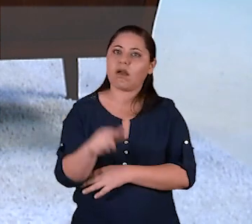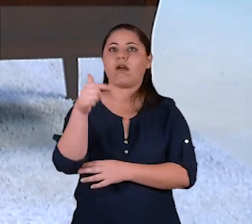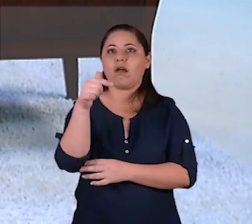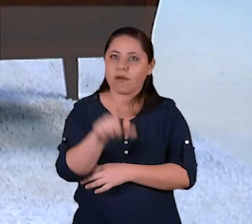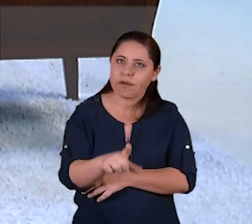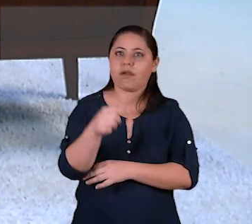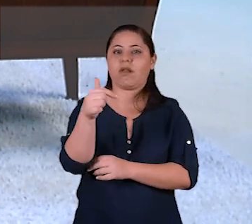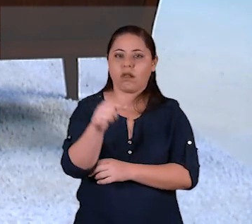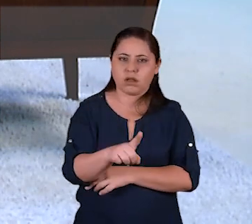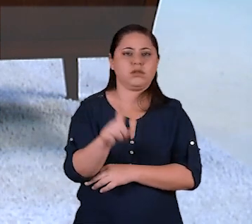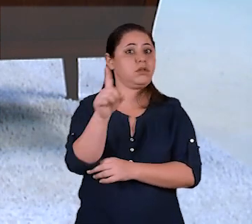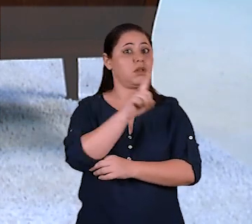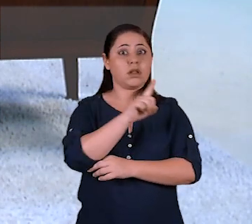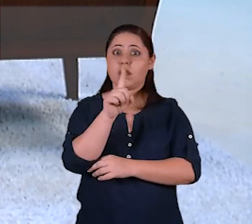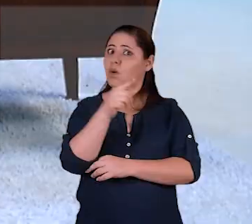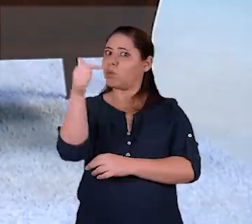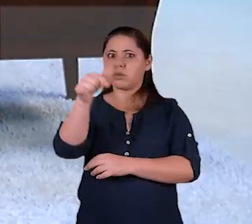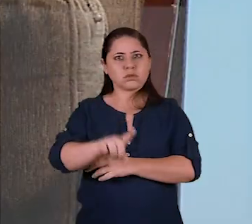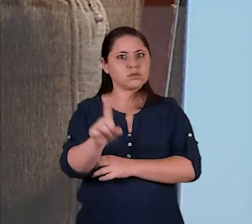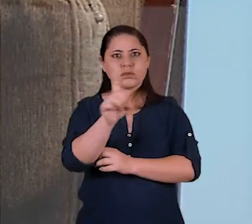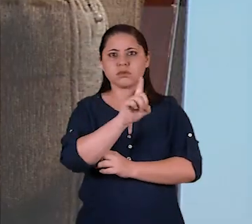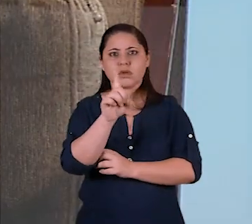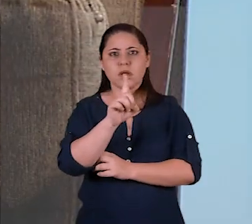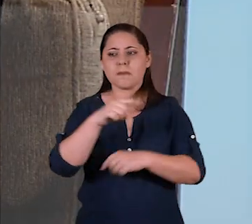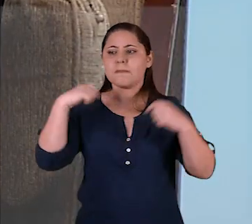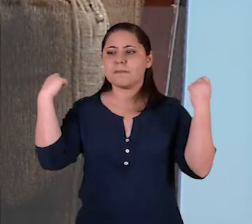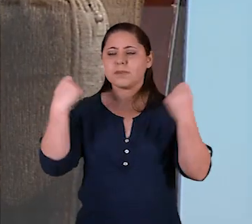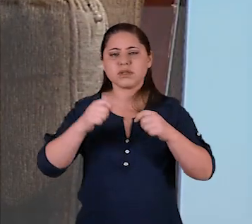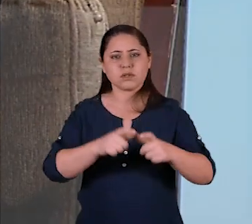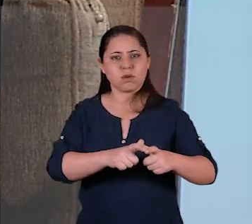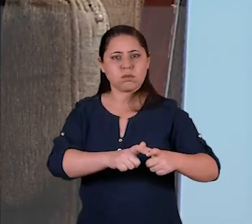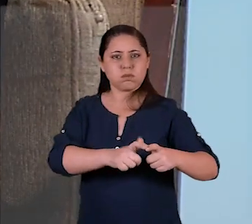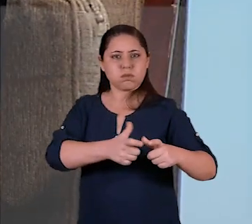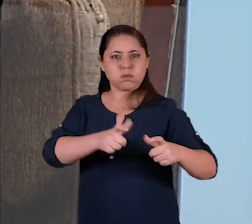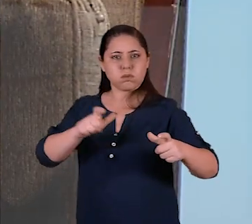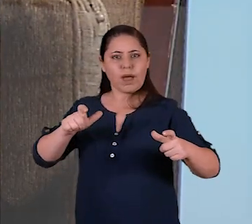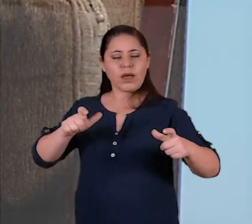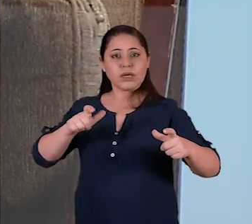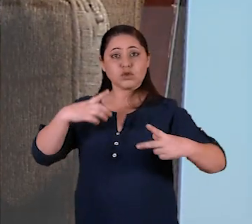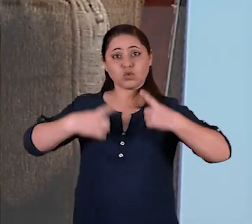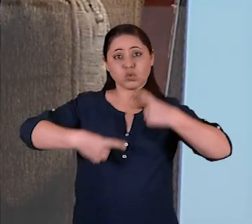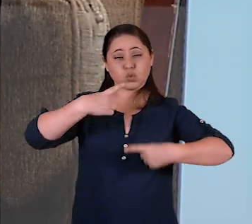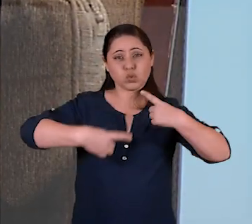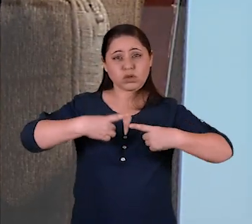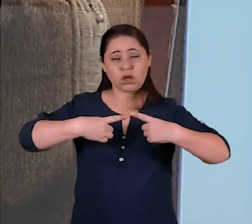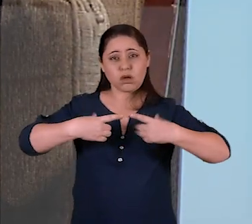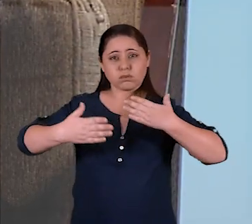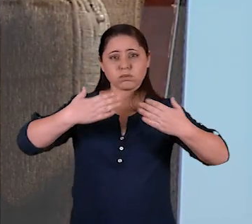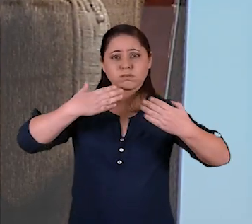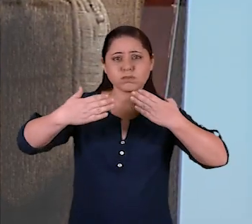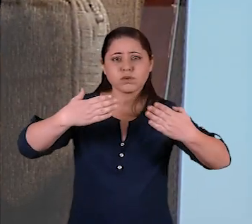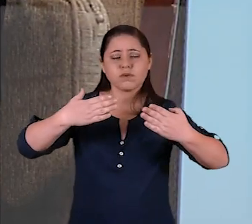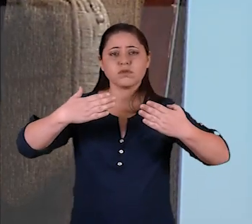Parece que é repetitivo, mas não é, né, doutora? Não, não é repetitivo. A gente precisa ampliar cada vez mais essa discussão, esse debate, esclarecer